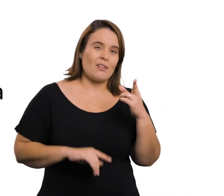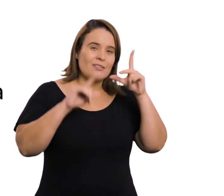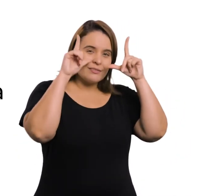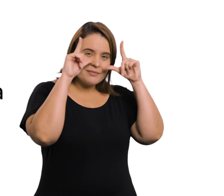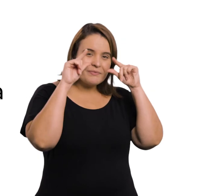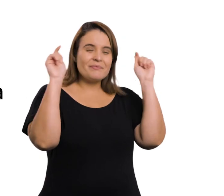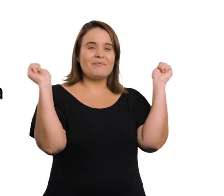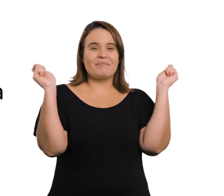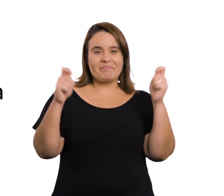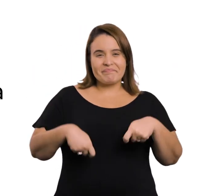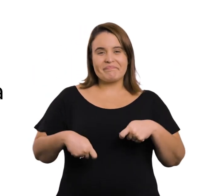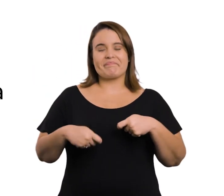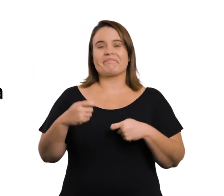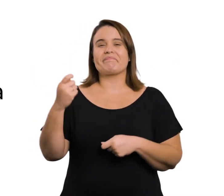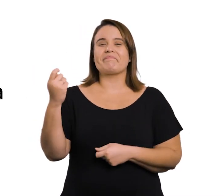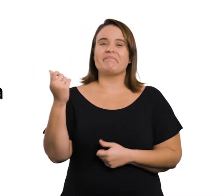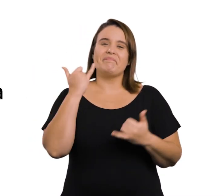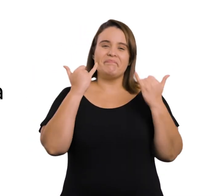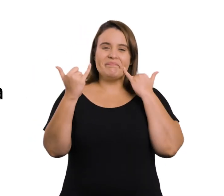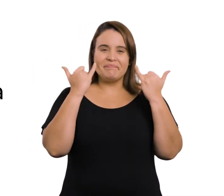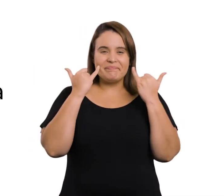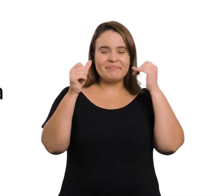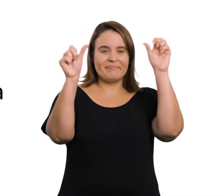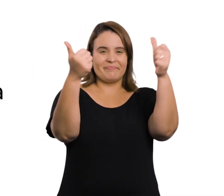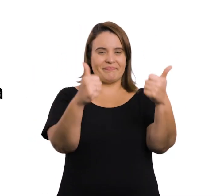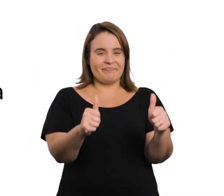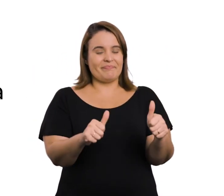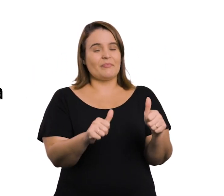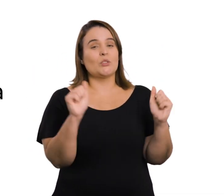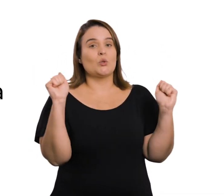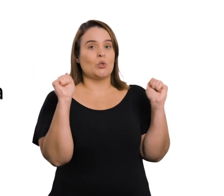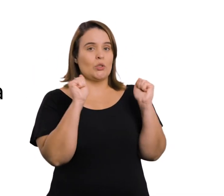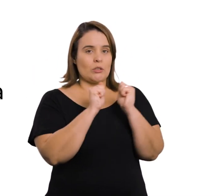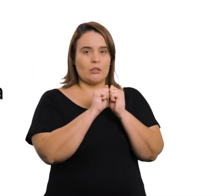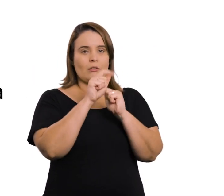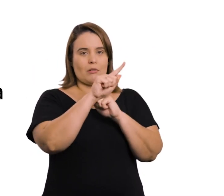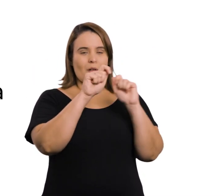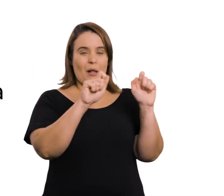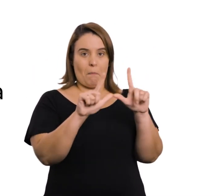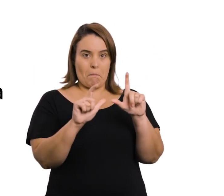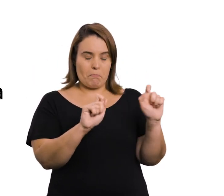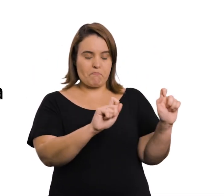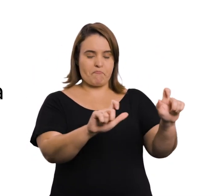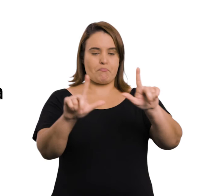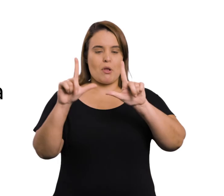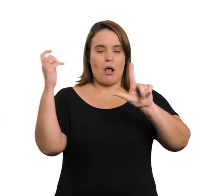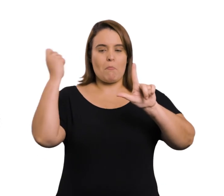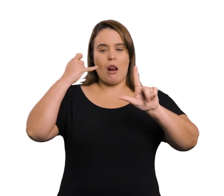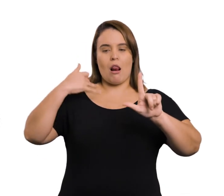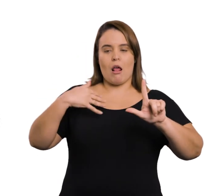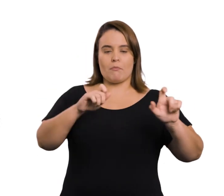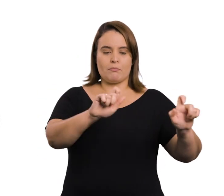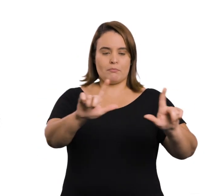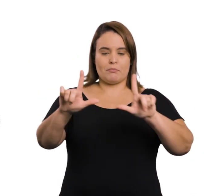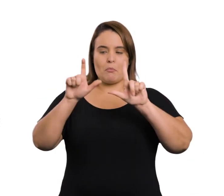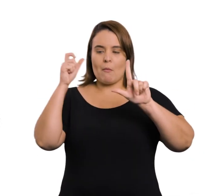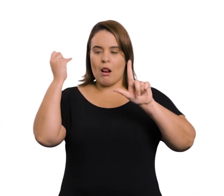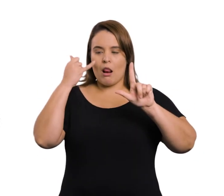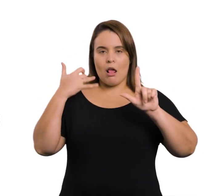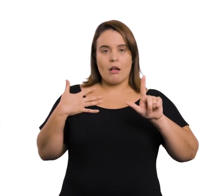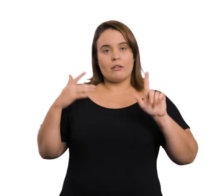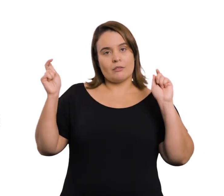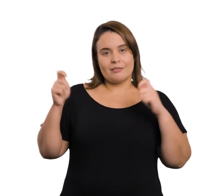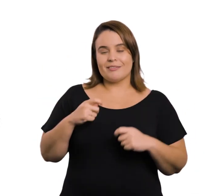ao telespectador cego ou com baixa visão, que permite que ele receba a informação contida na imagem ao mesmo tempo em que